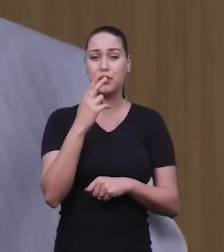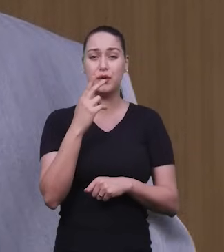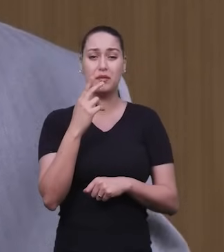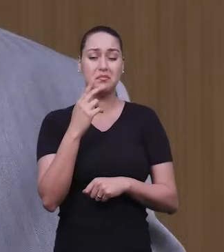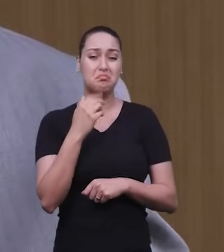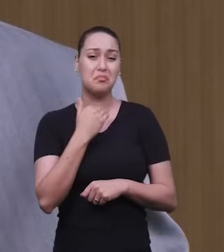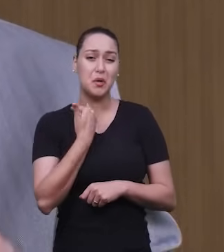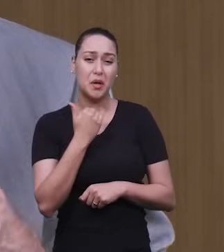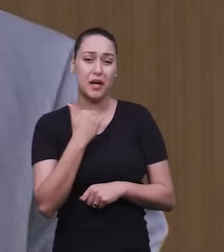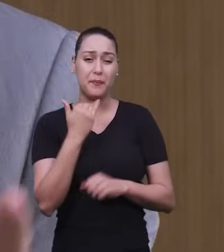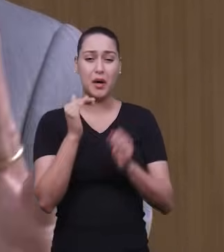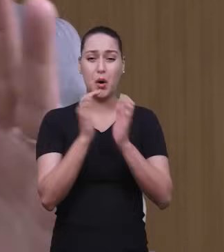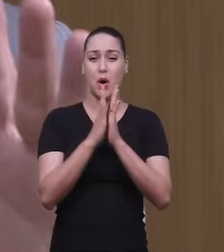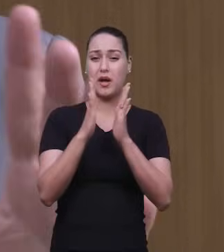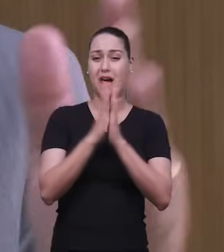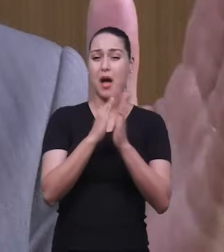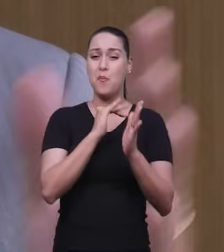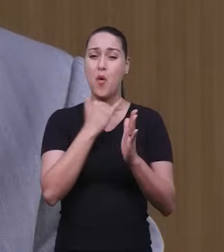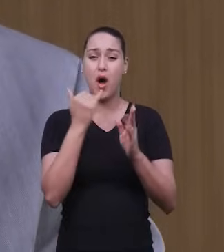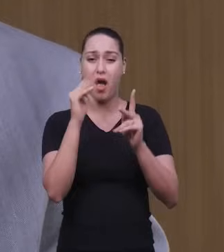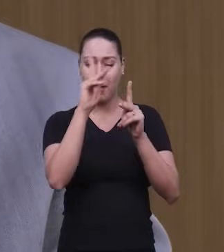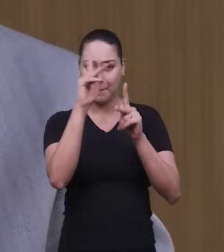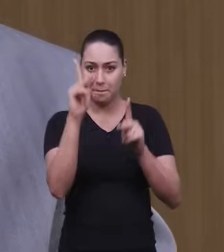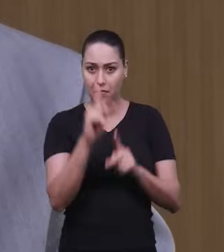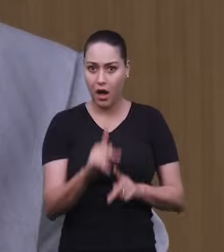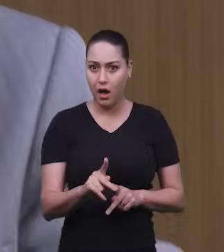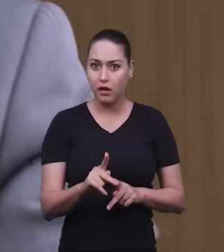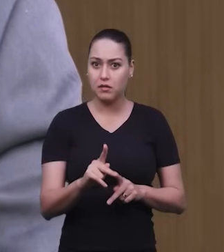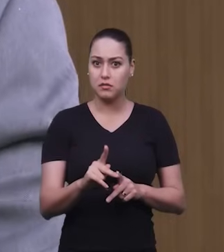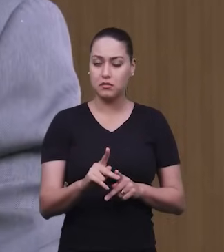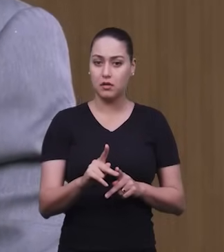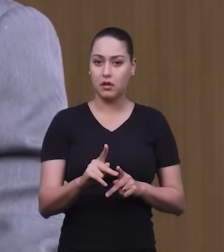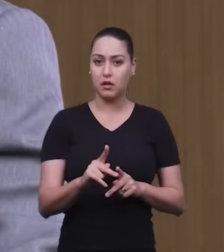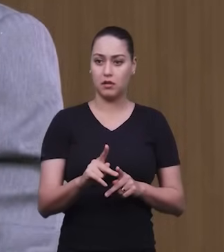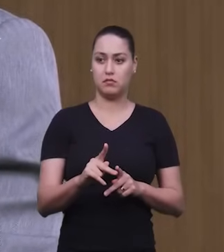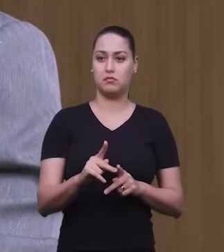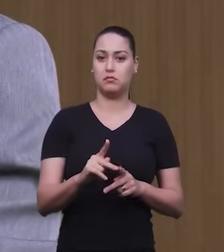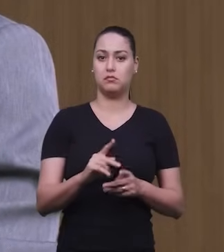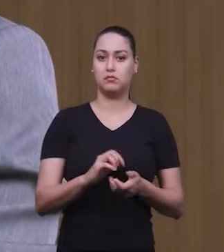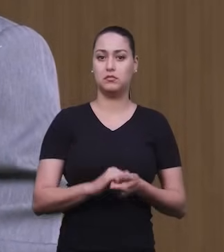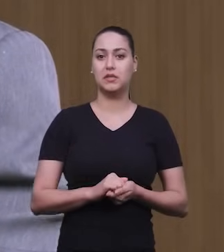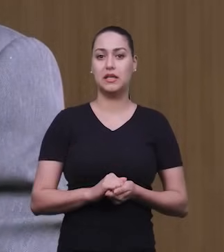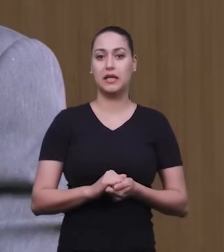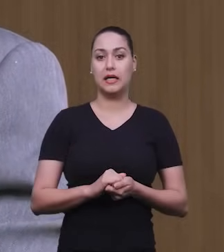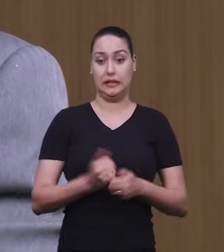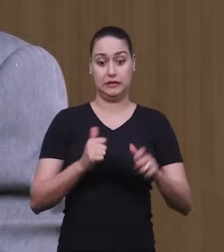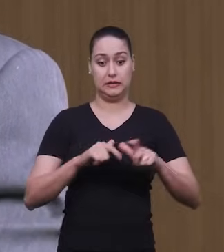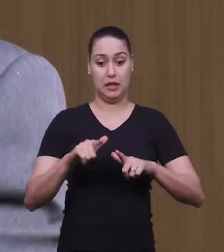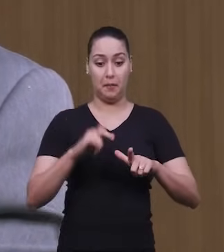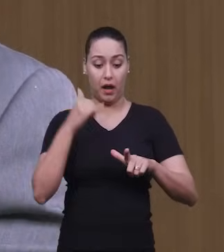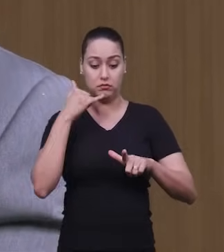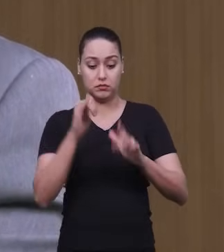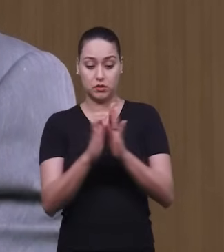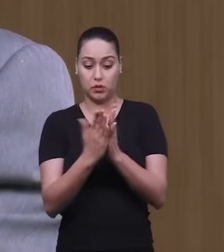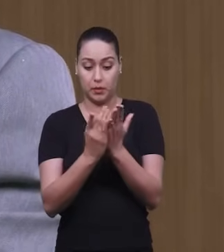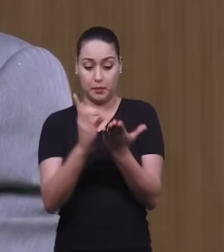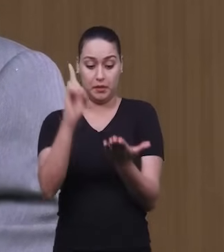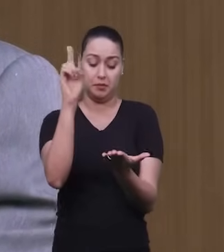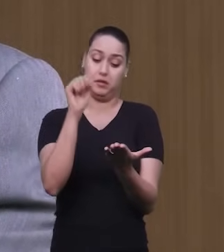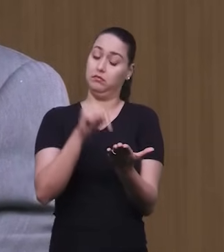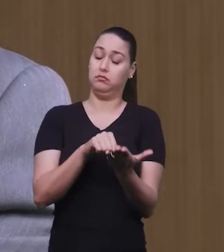orar por mim, para eu morrer em paz. Aí eu abria para a gente trabalha com a Bíblia ali, né?